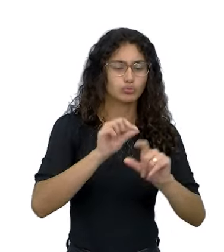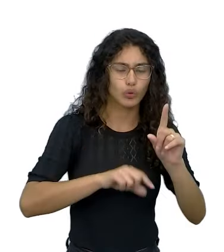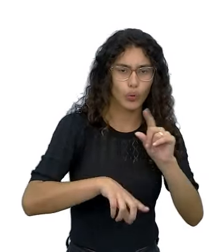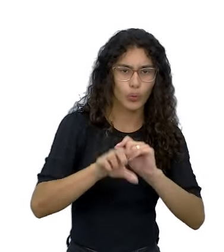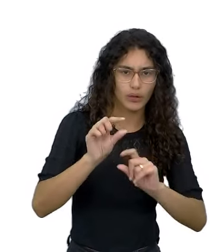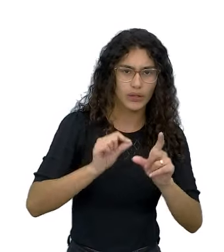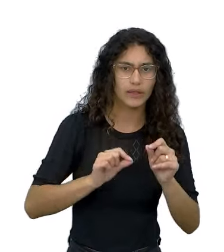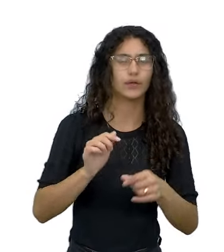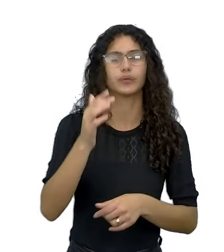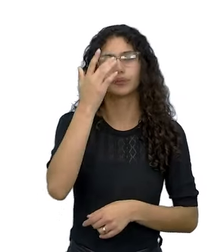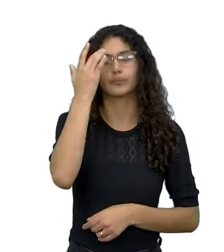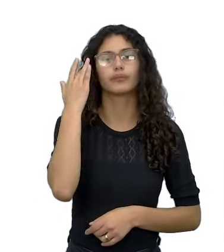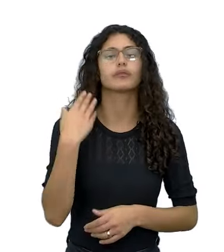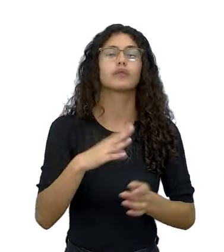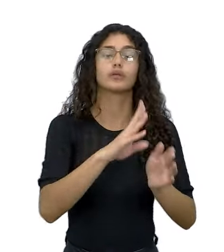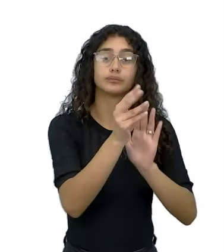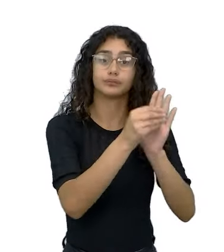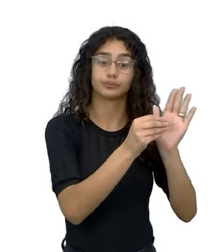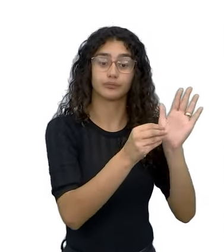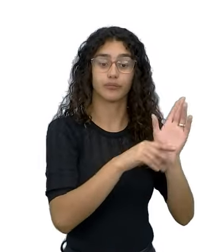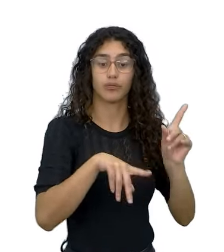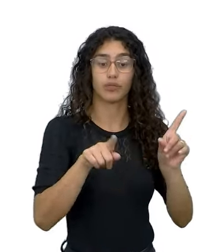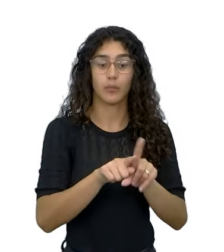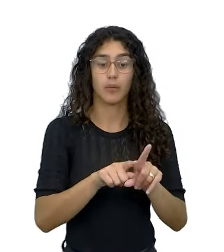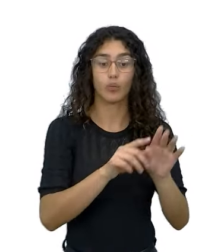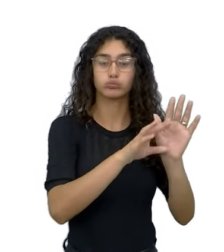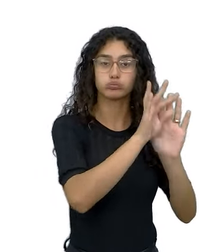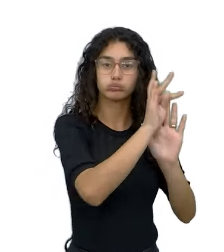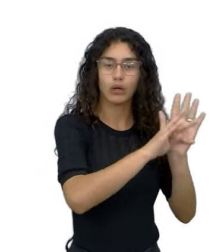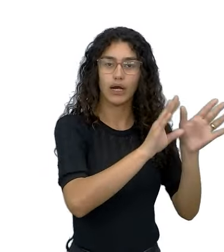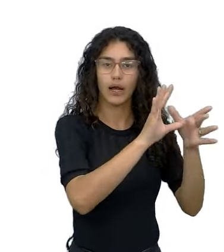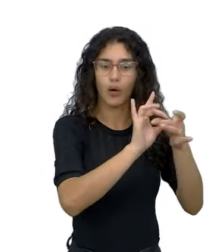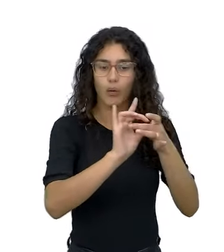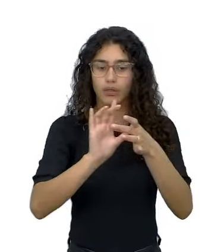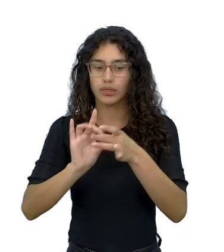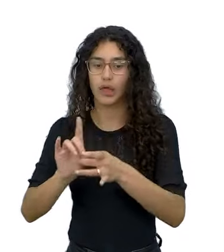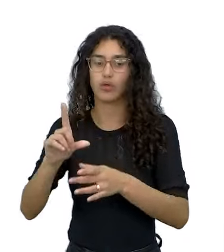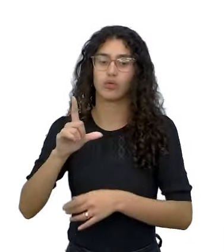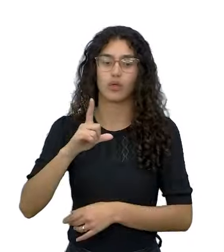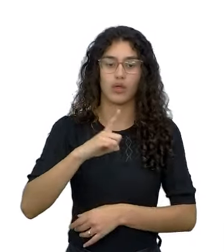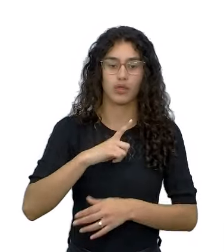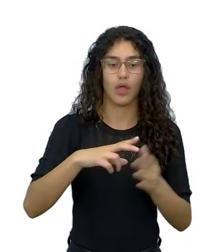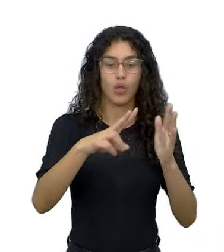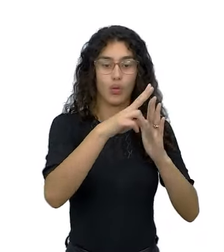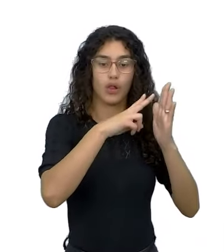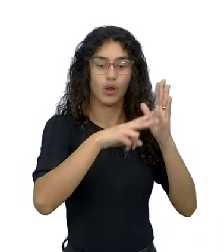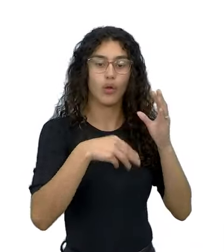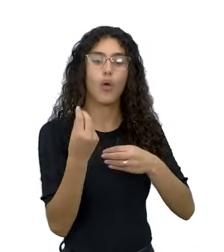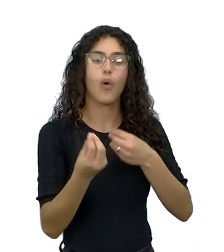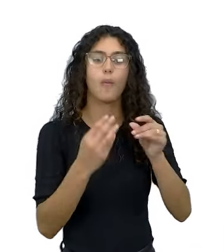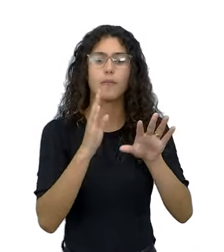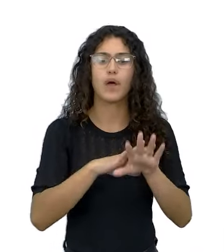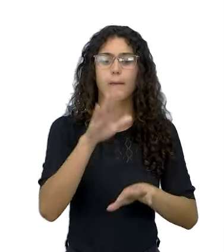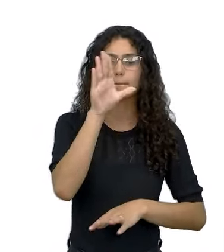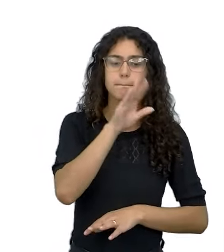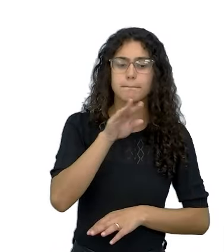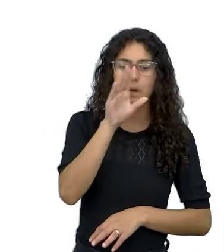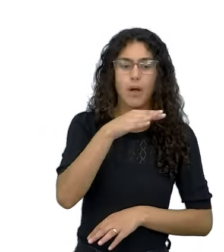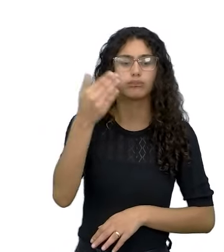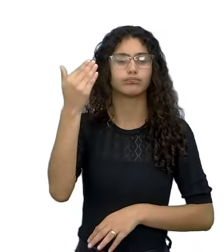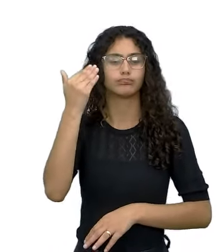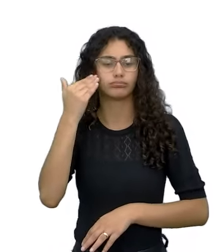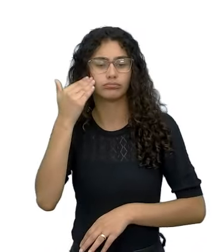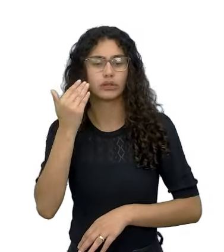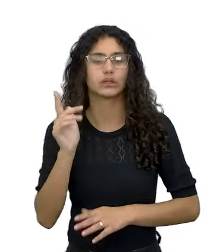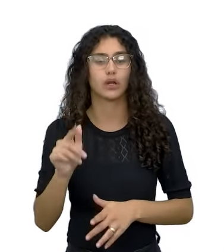determinado, né? Em consonância com o contexto entre os leitores, decorre de uma manifestação verbal coerente,